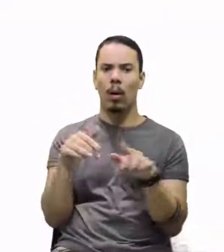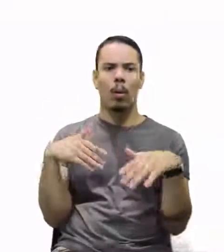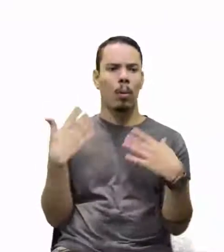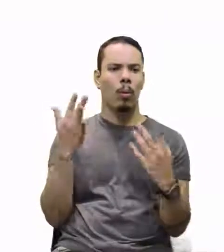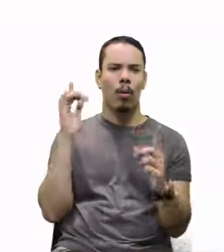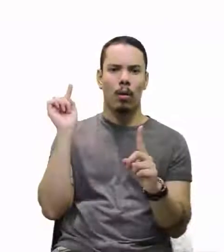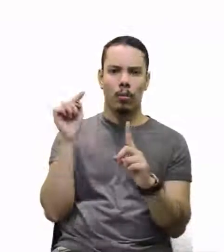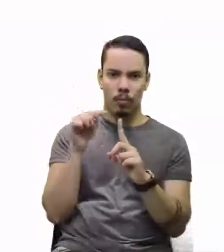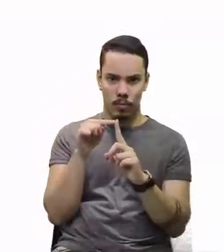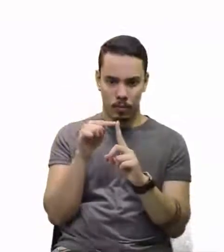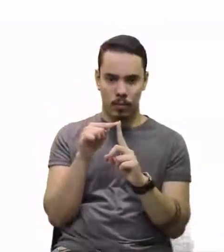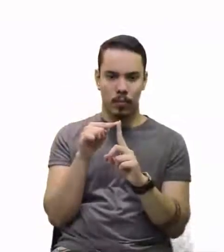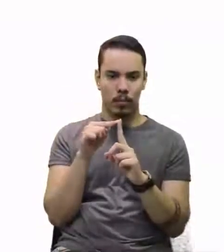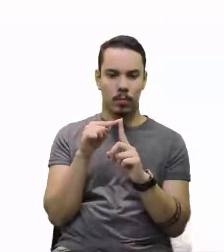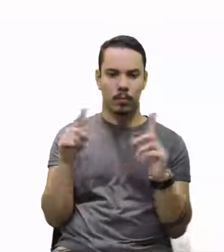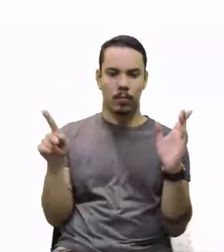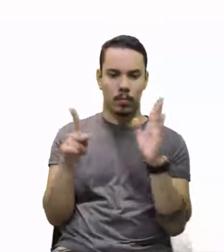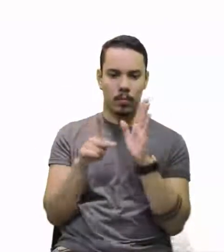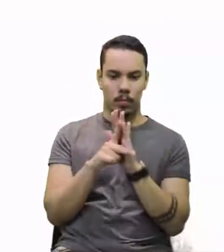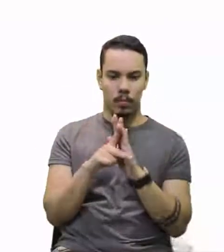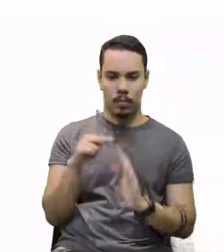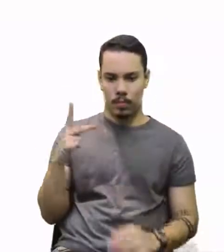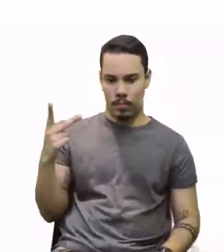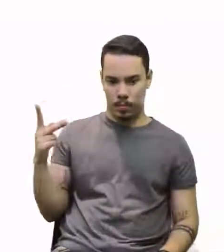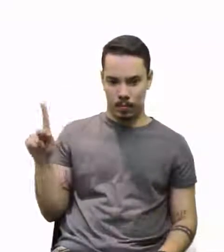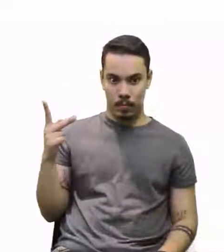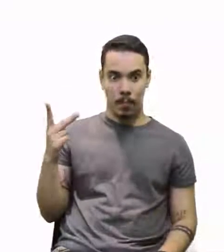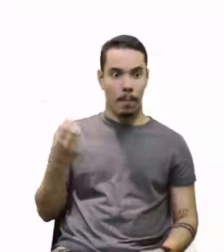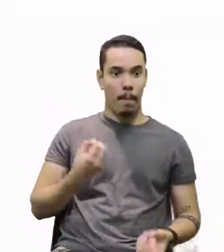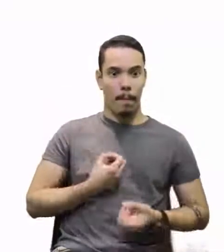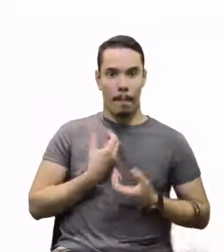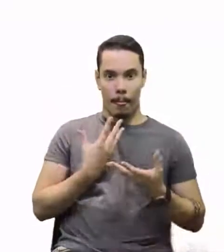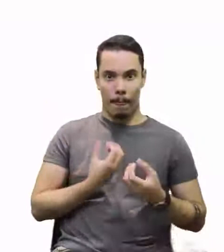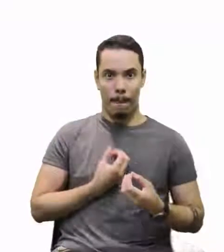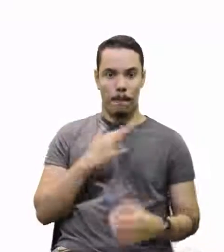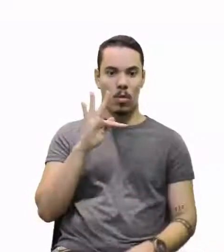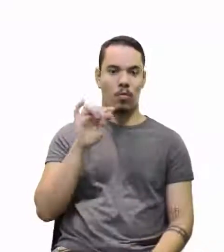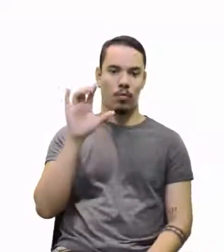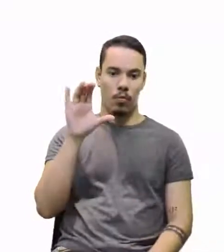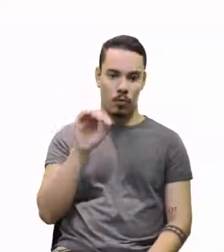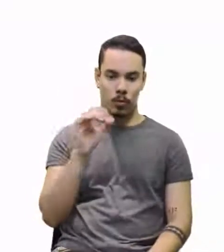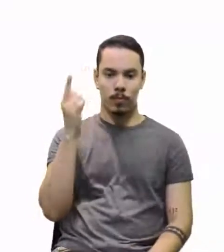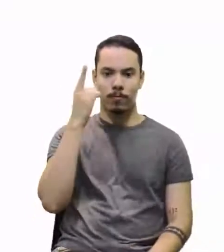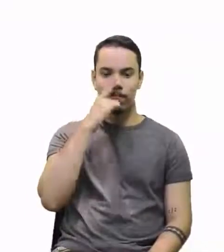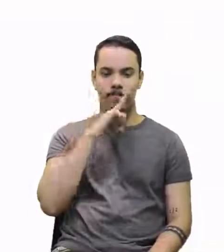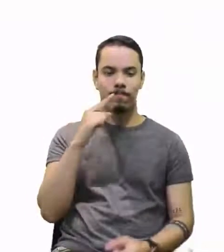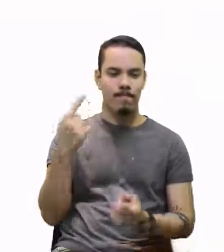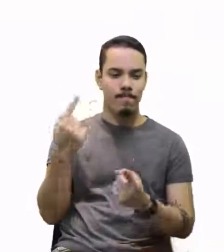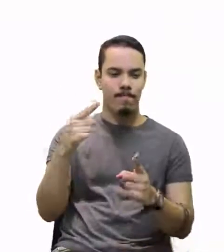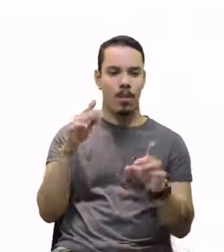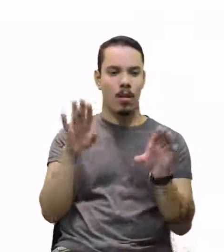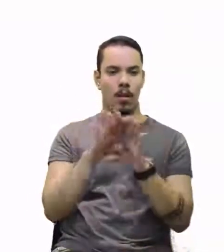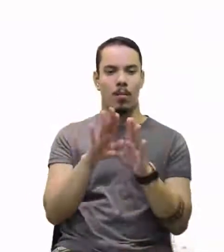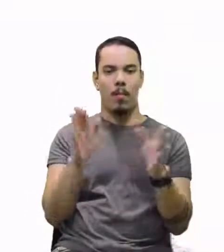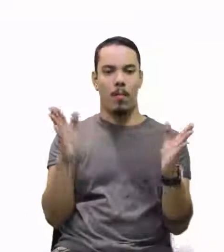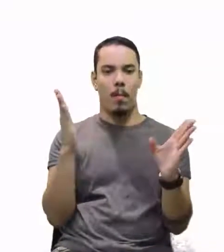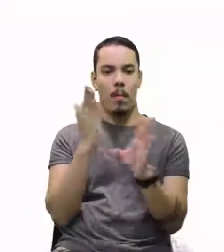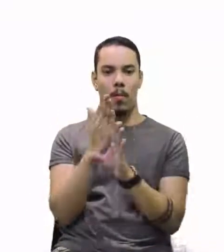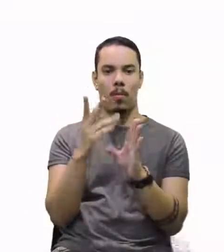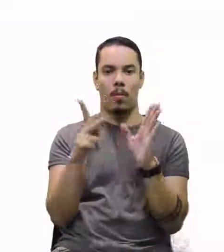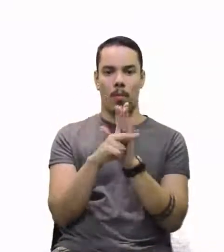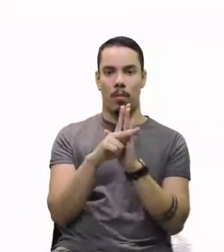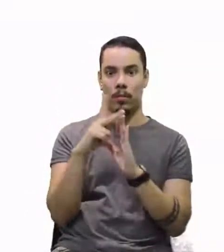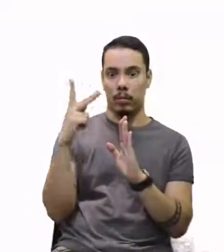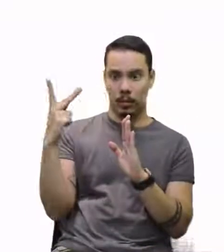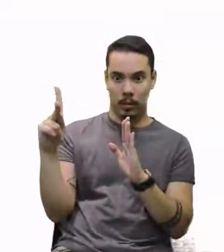função dessa FEM? Produzir um fluxo que combate o fluxo produzido por esse.